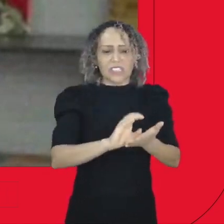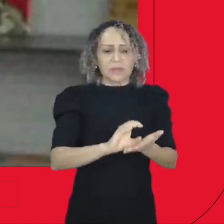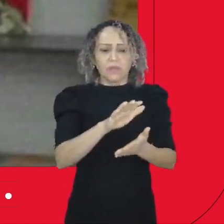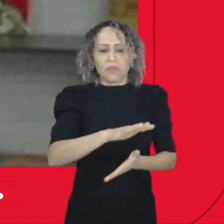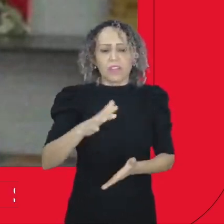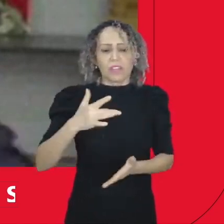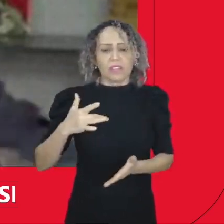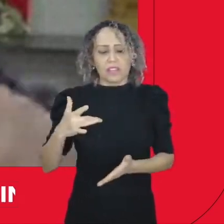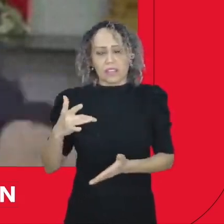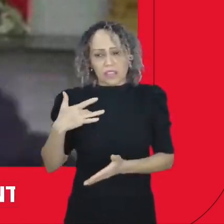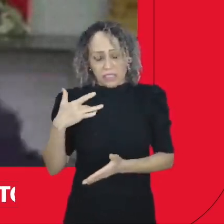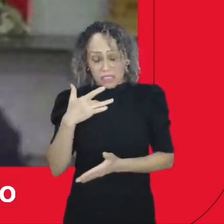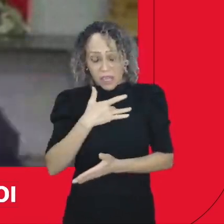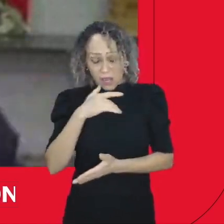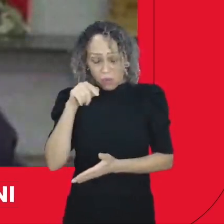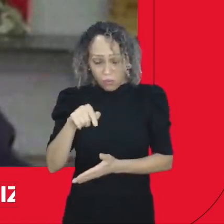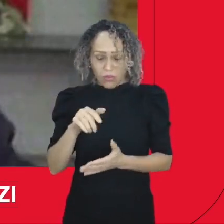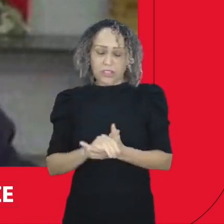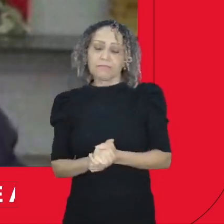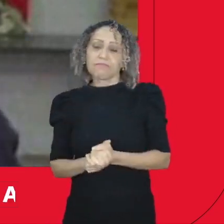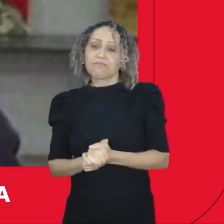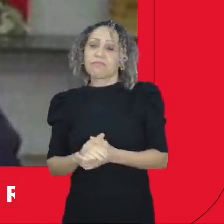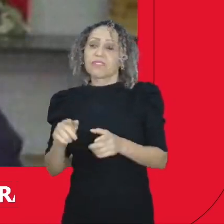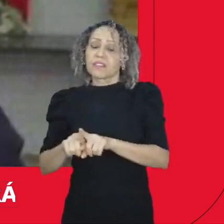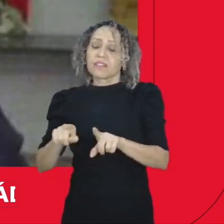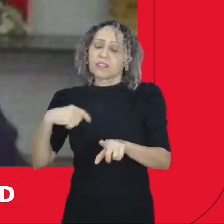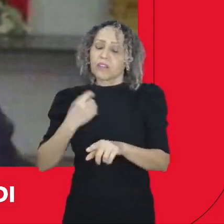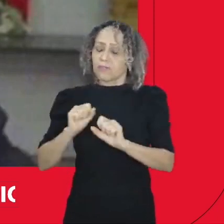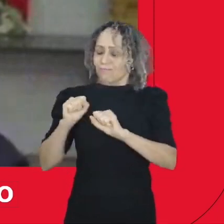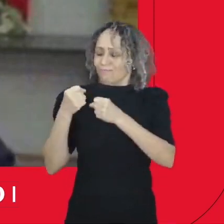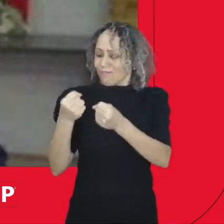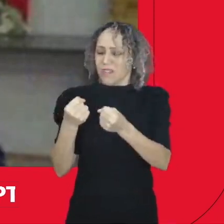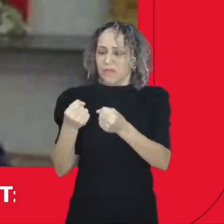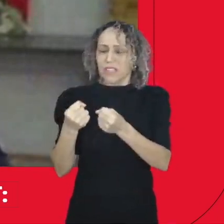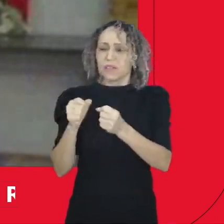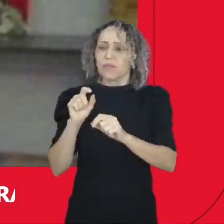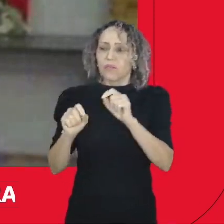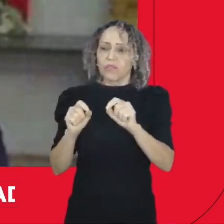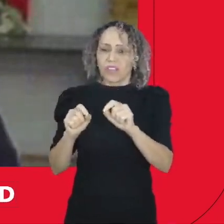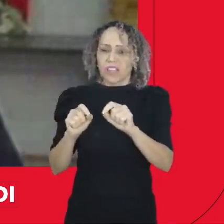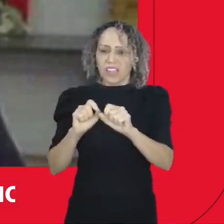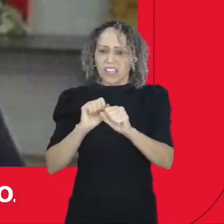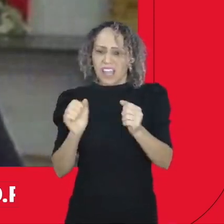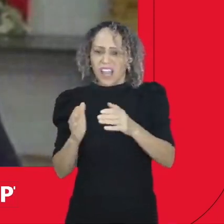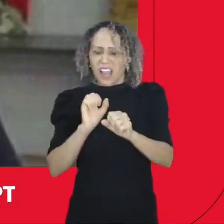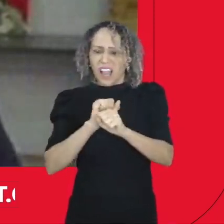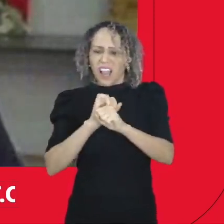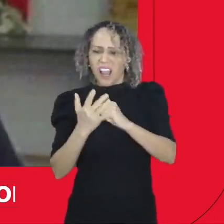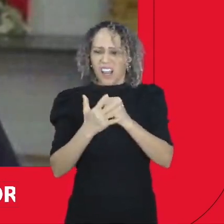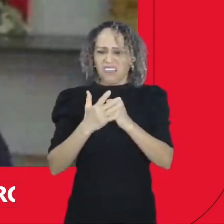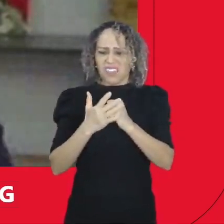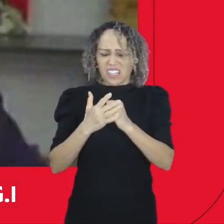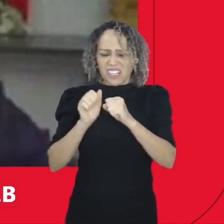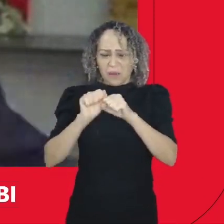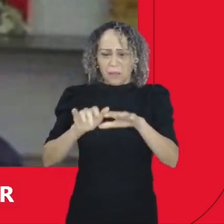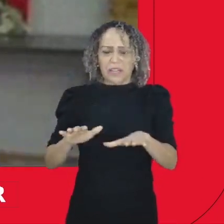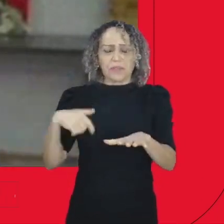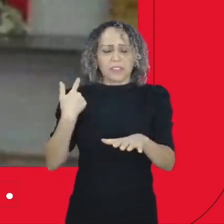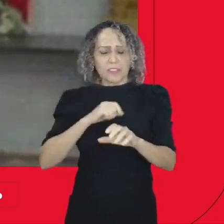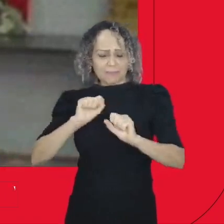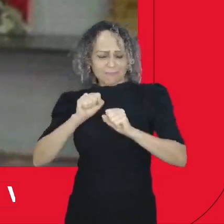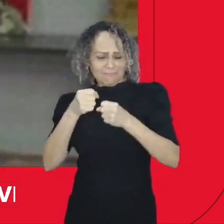servidores públicos, nós fizemos concursos públicos, nós reforçamos as estruturas públicas para cuidar melhor da população.